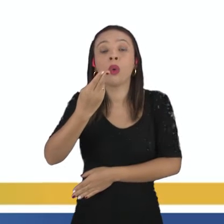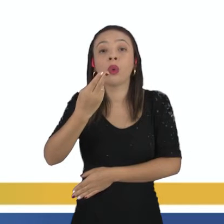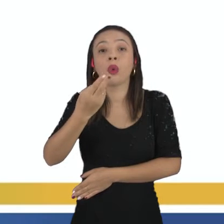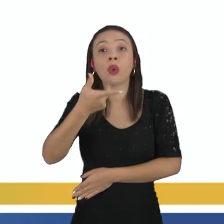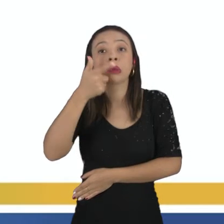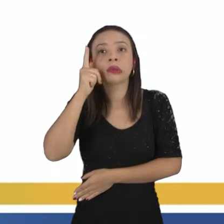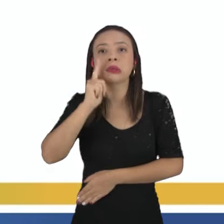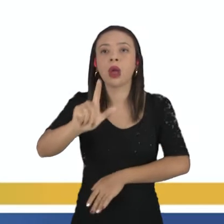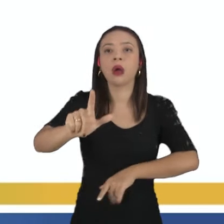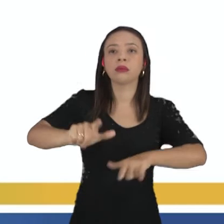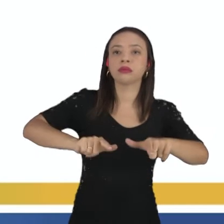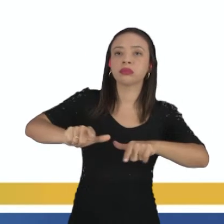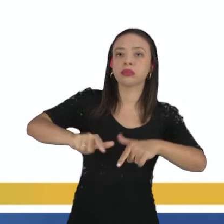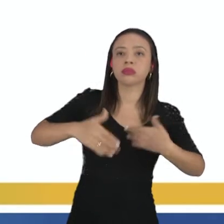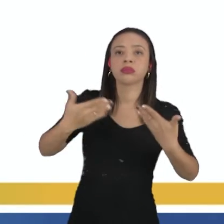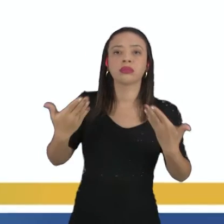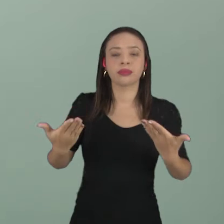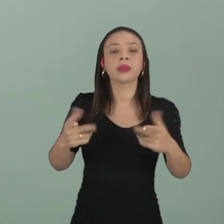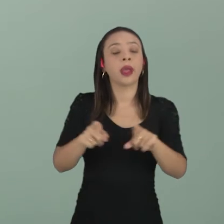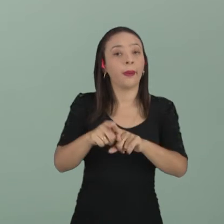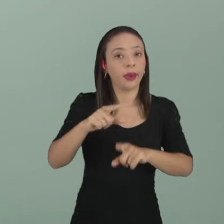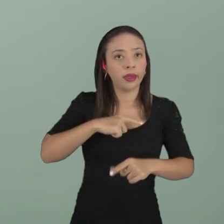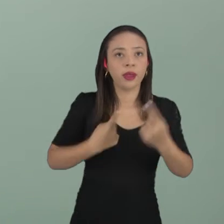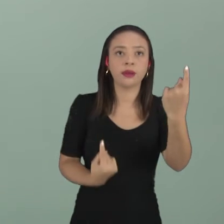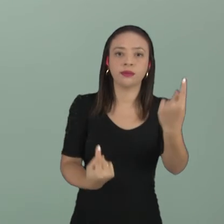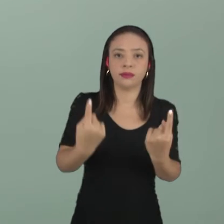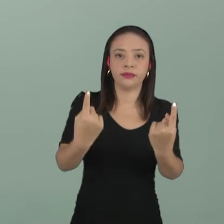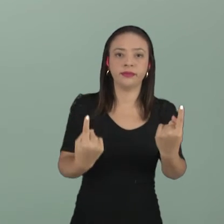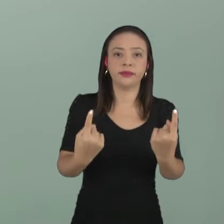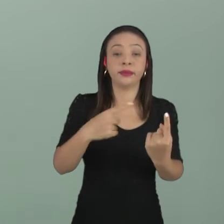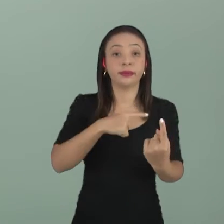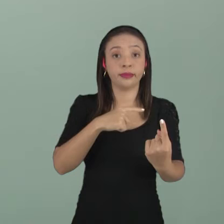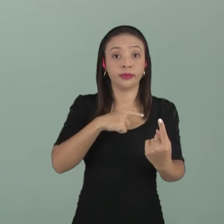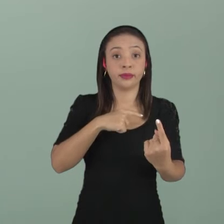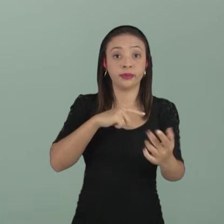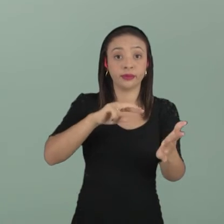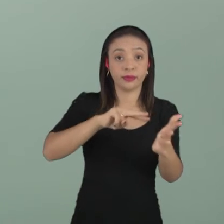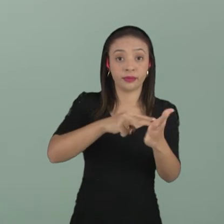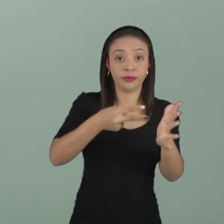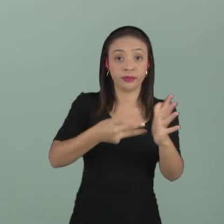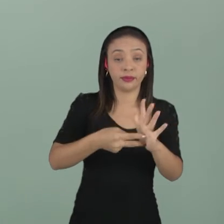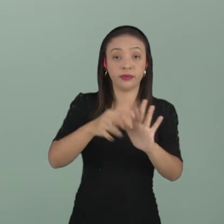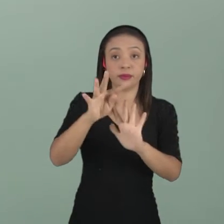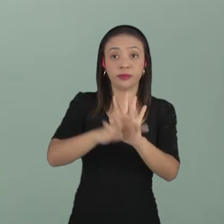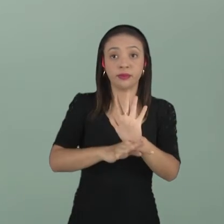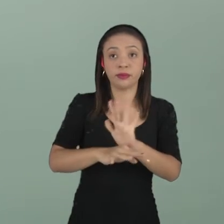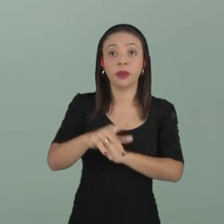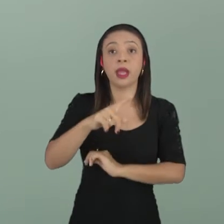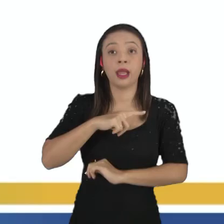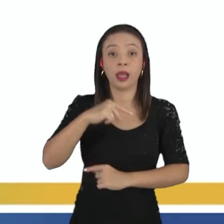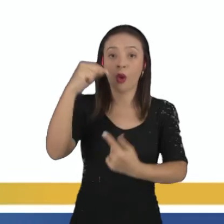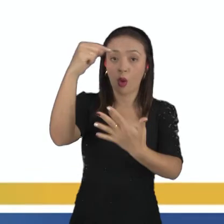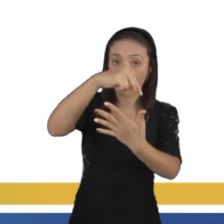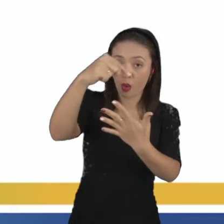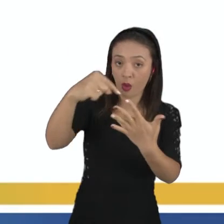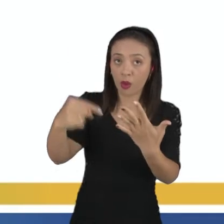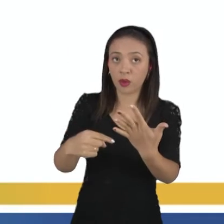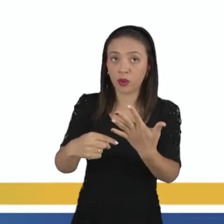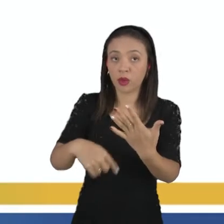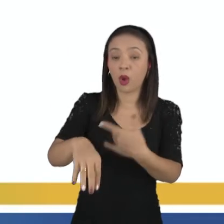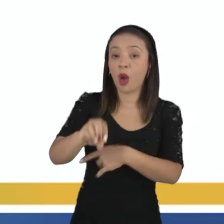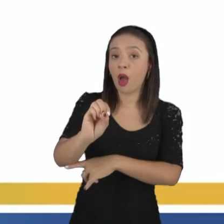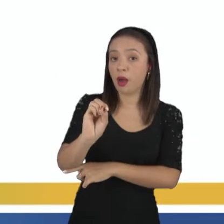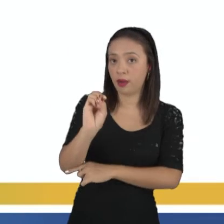emprego. Olha aí outra alternância. E para dar esse sentido, nós temos o operador ou. Ou você